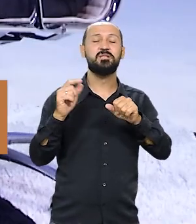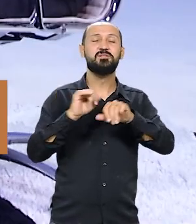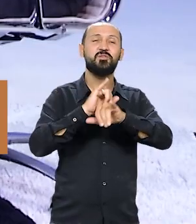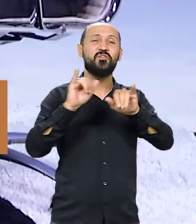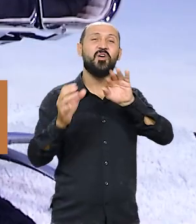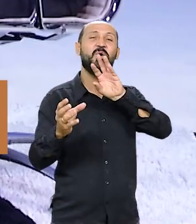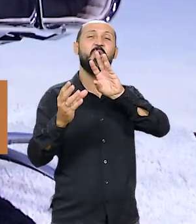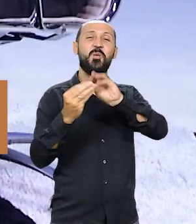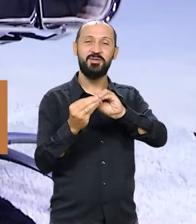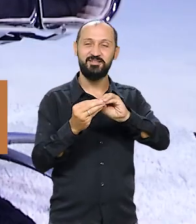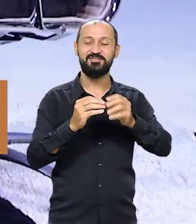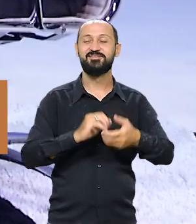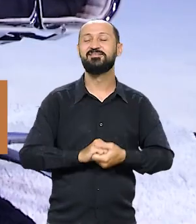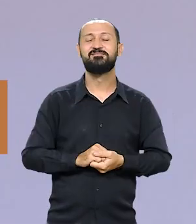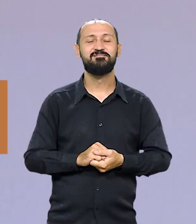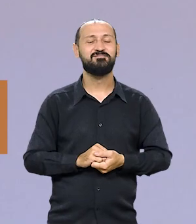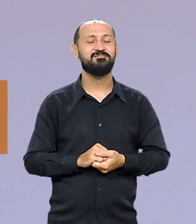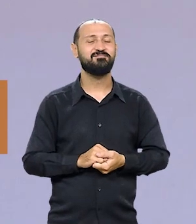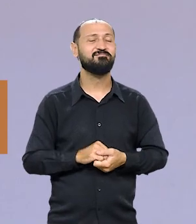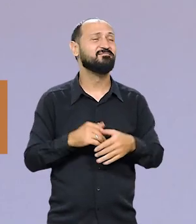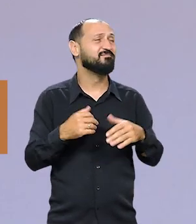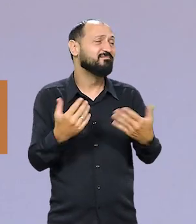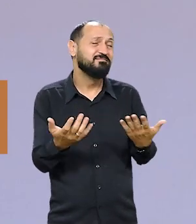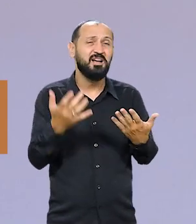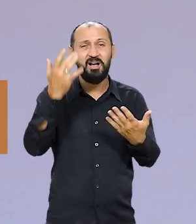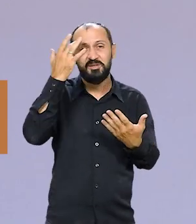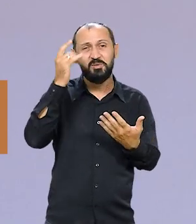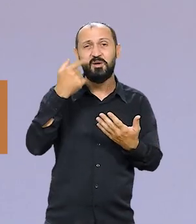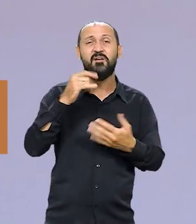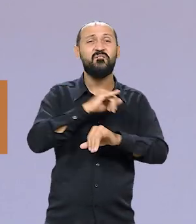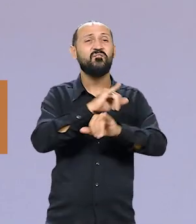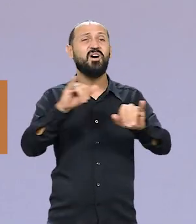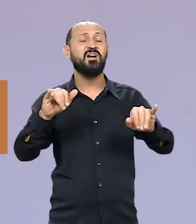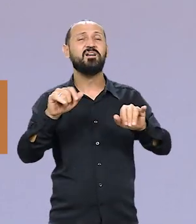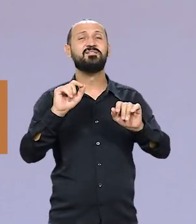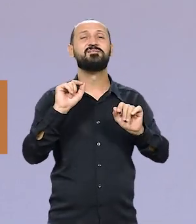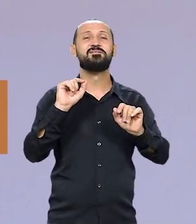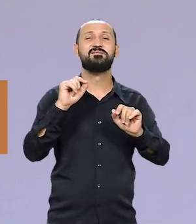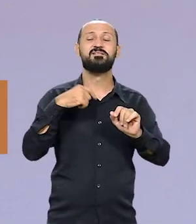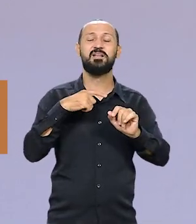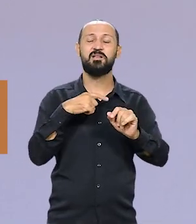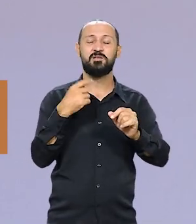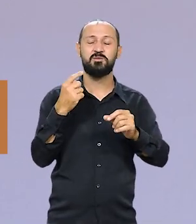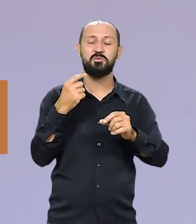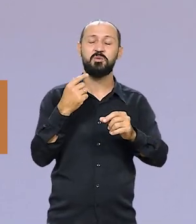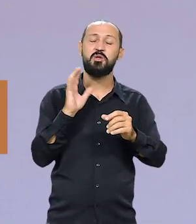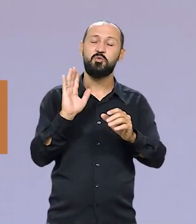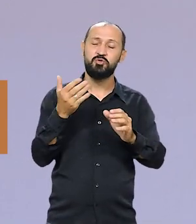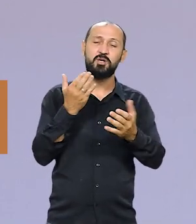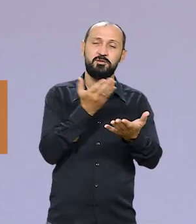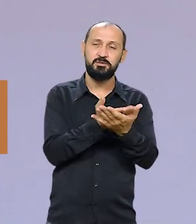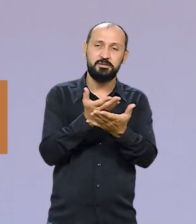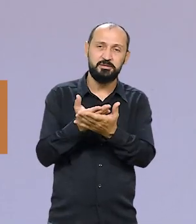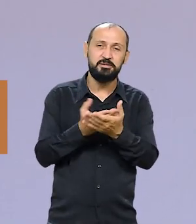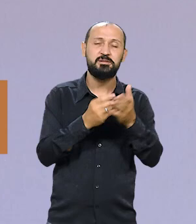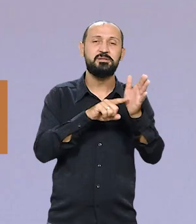as suas últimas considerações. Eu acho que o que eu gostaria de deixar, dentro dos meus estudos,